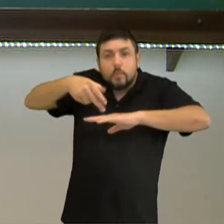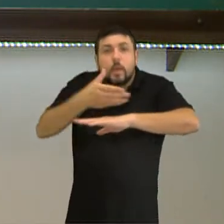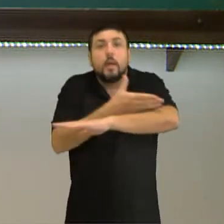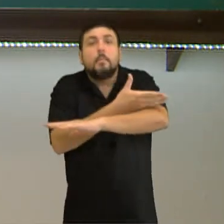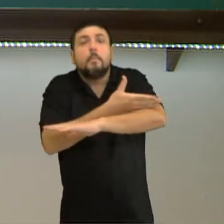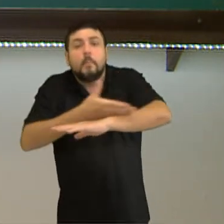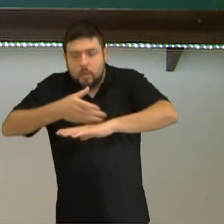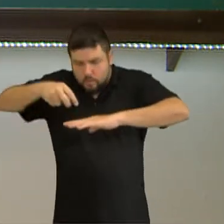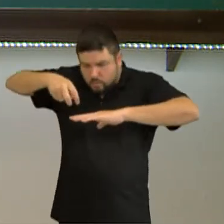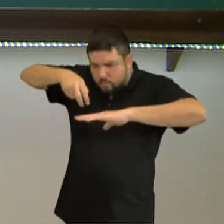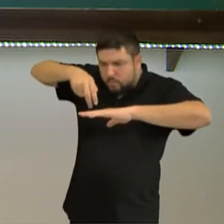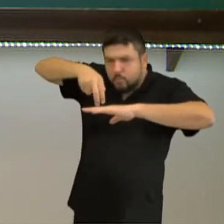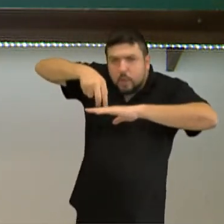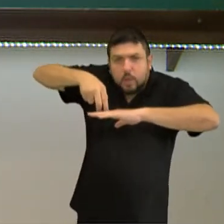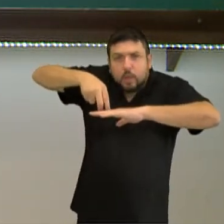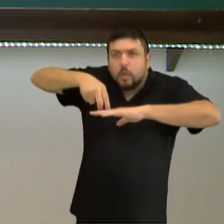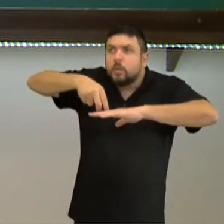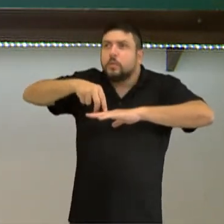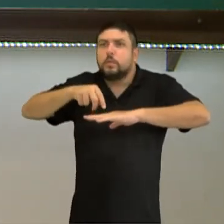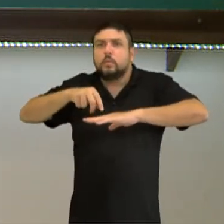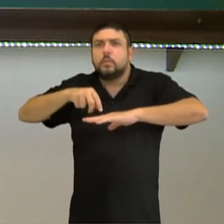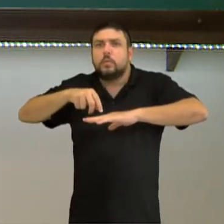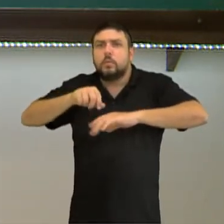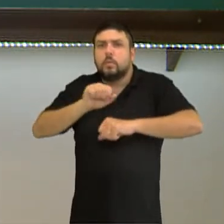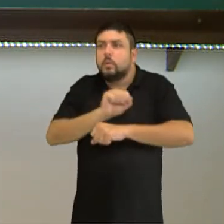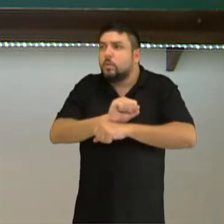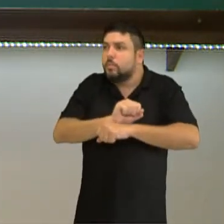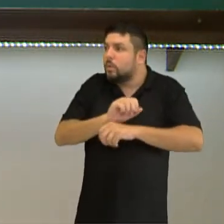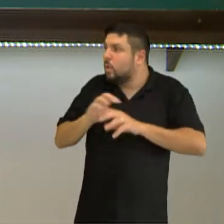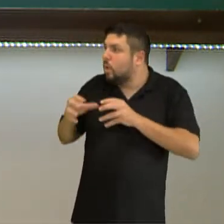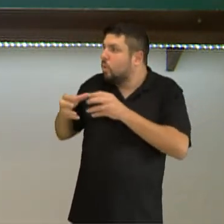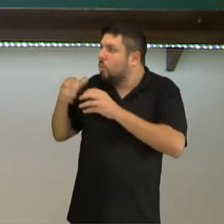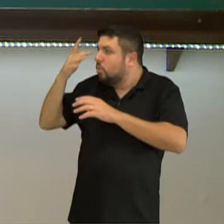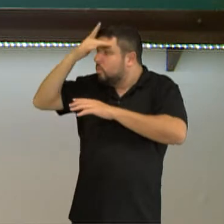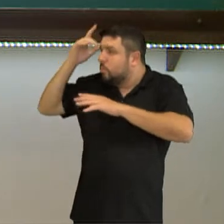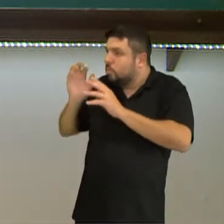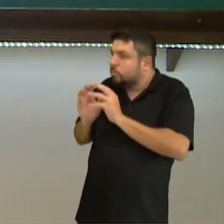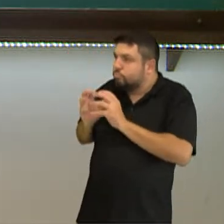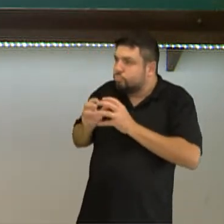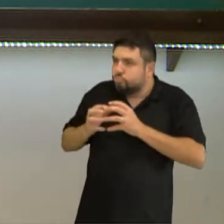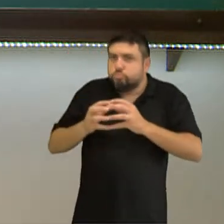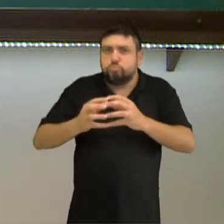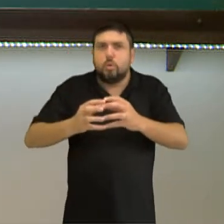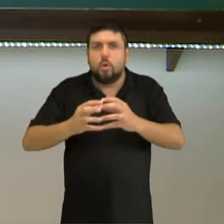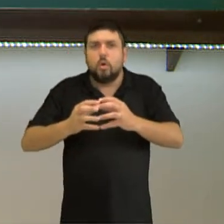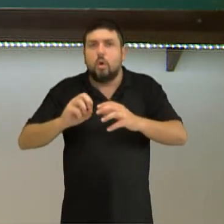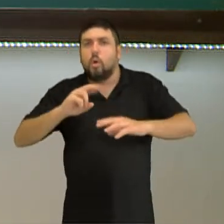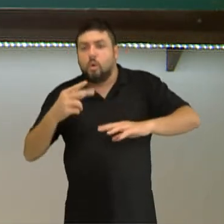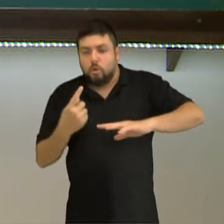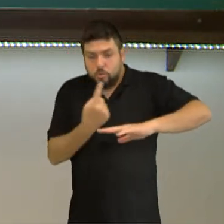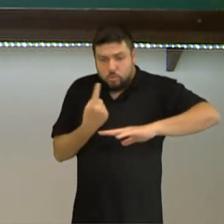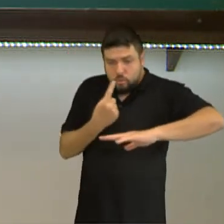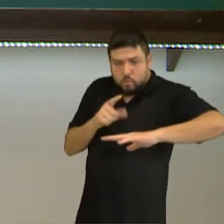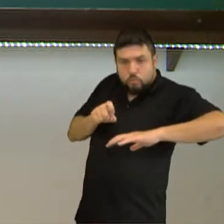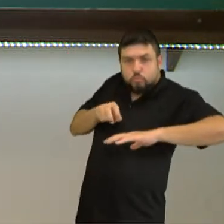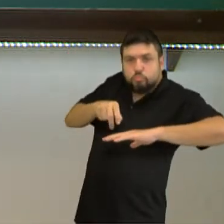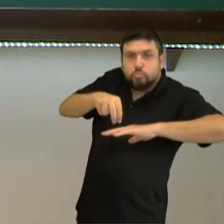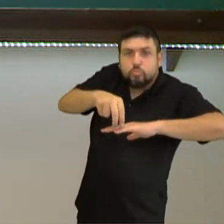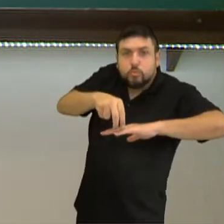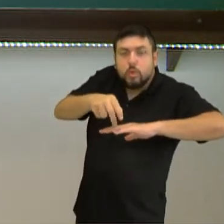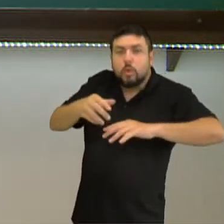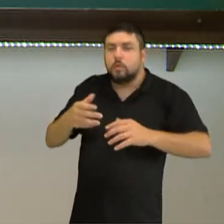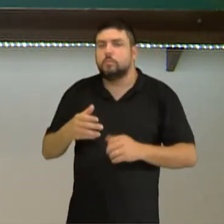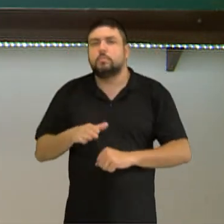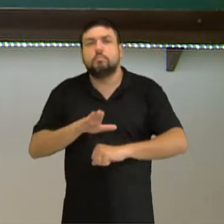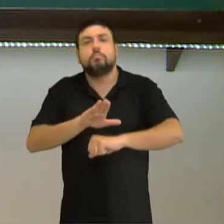travessia elevada, ou eu escolho esperar um grupo de pessoas que me ajudam a atravessar a rua? São escolhas.